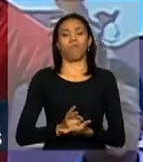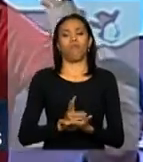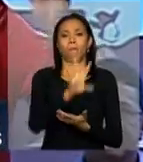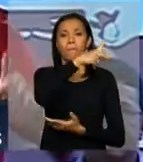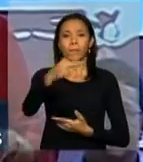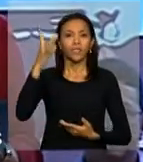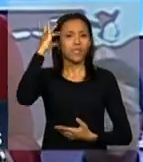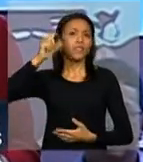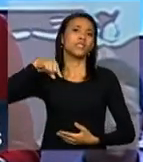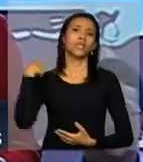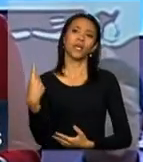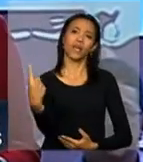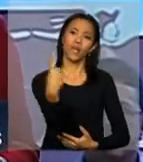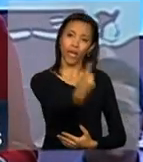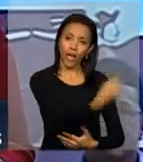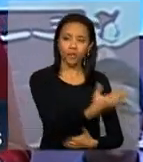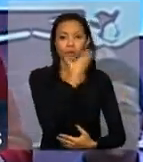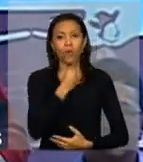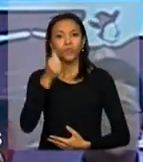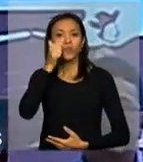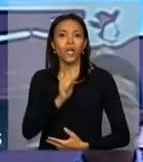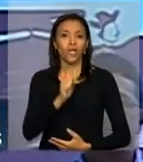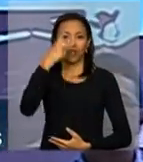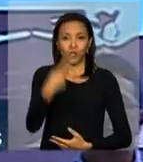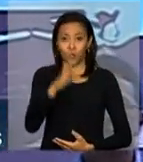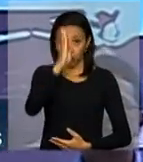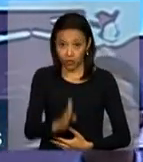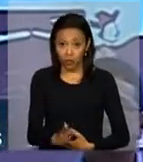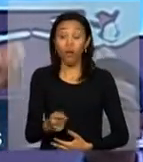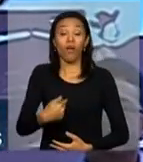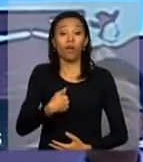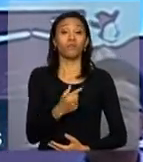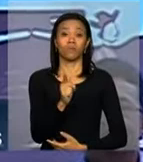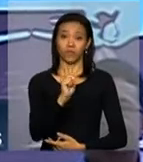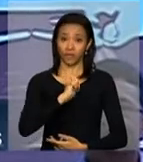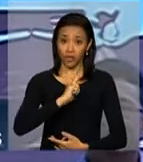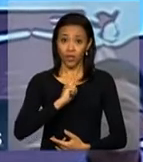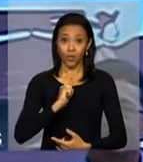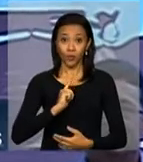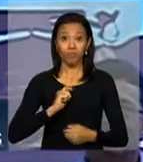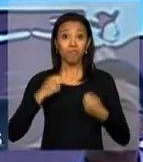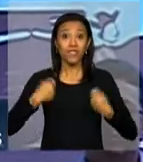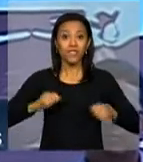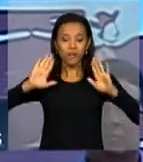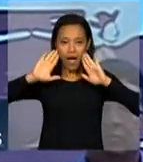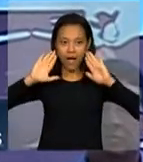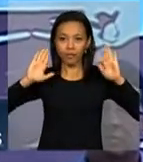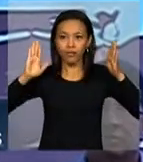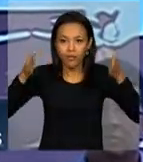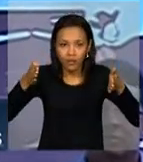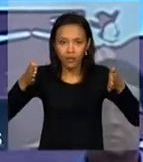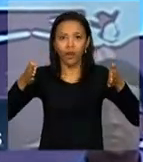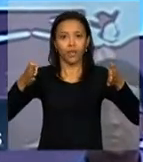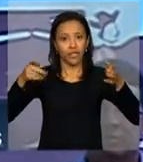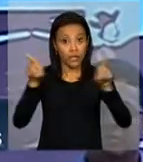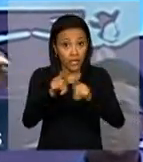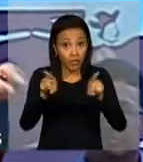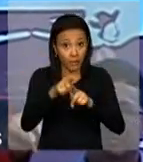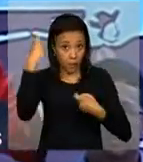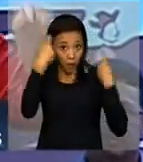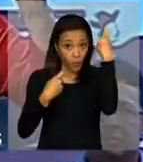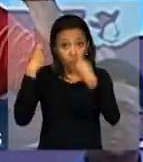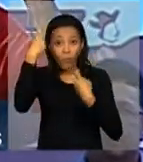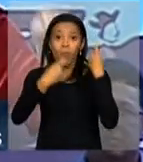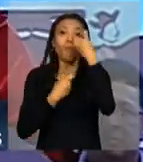um dos brasileiros e das brasileiras, eu tenho de ouvir e de me preocupar e de